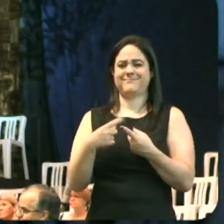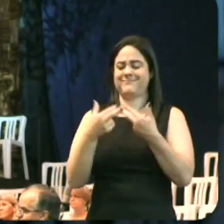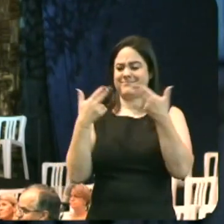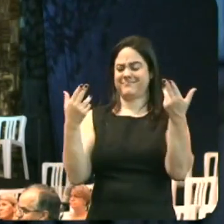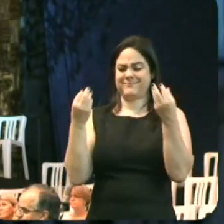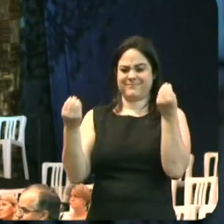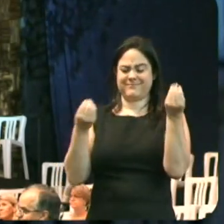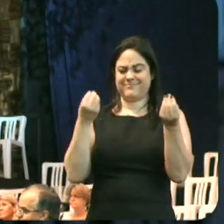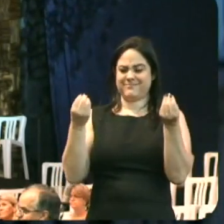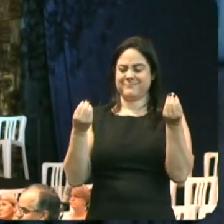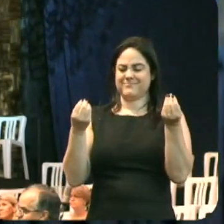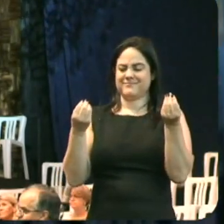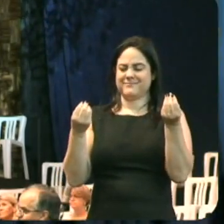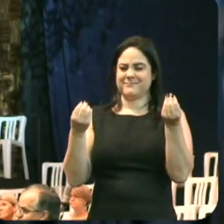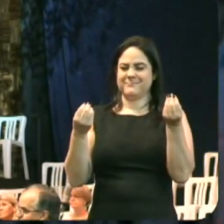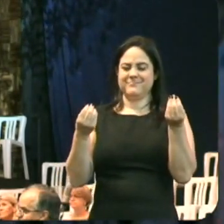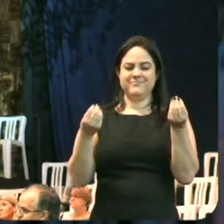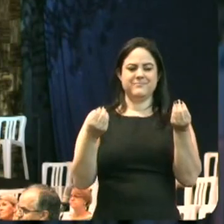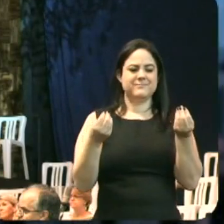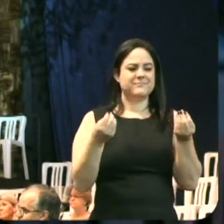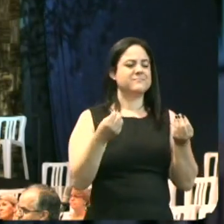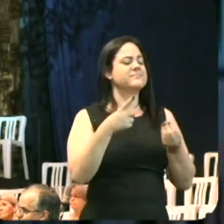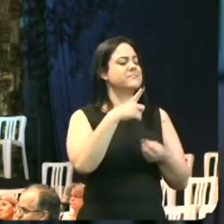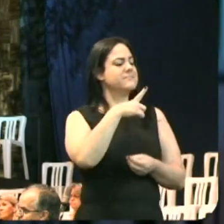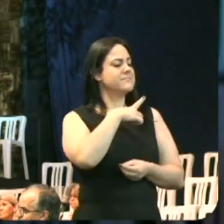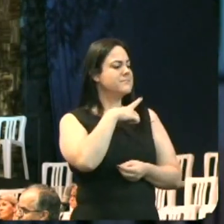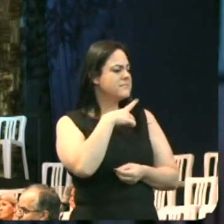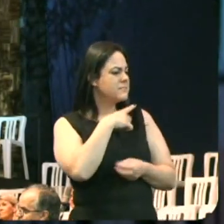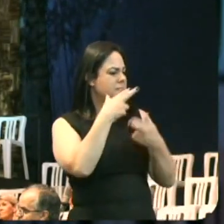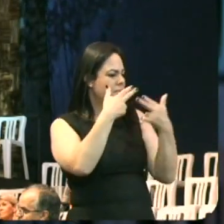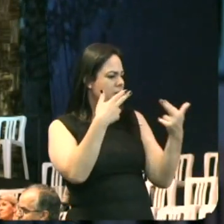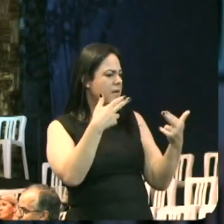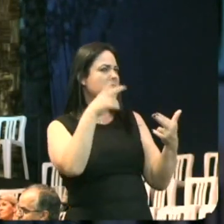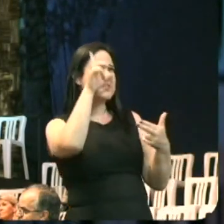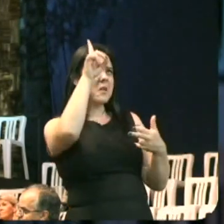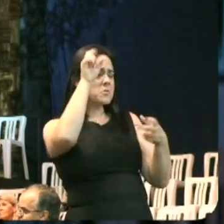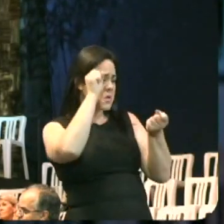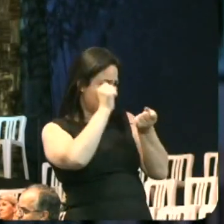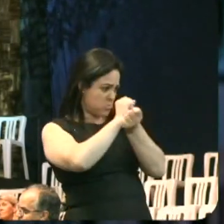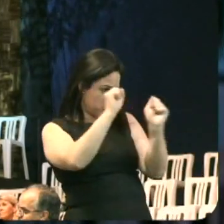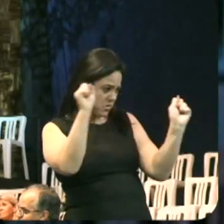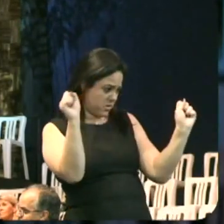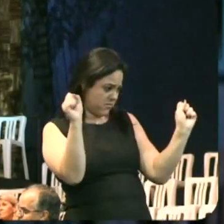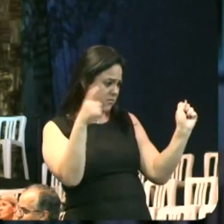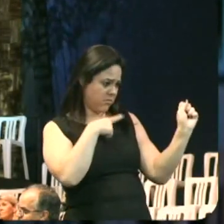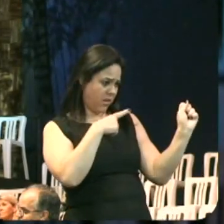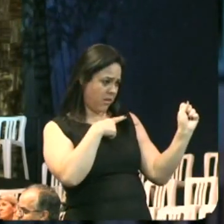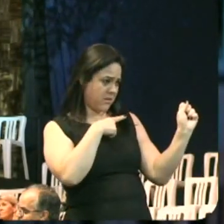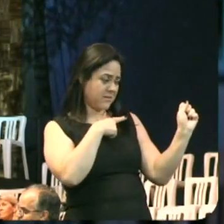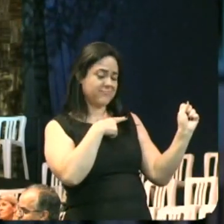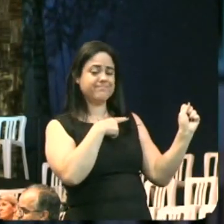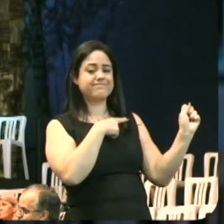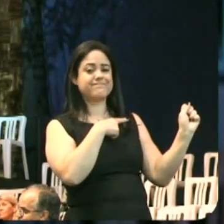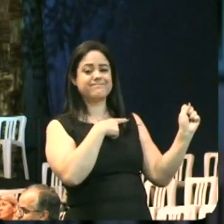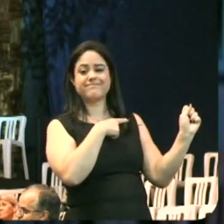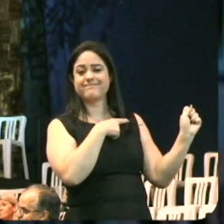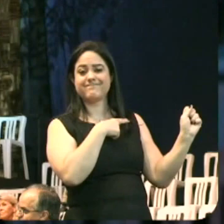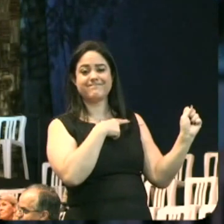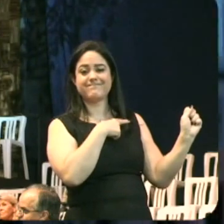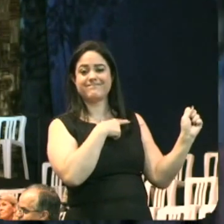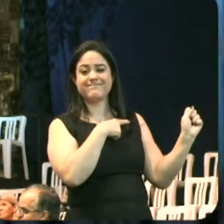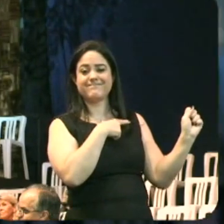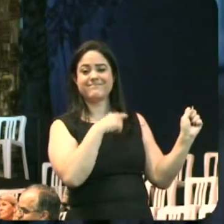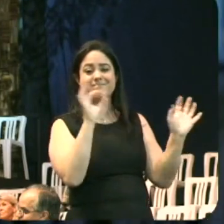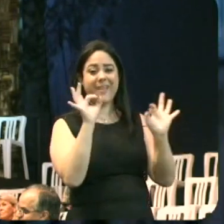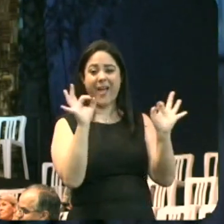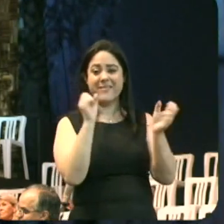capacidade. Ele diz assim: existe alguma coisa impossível para Deus? Que